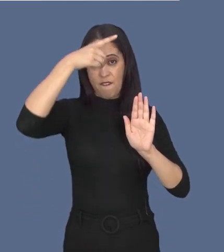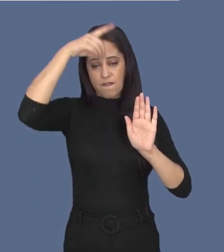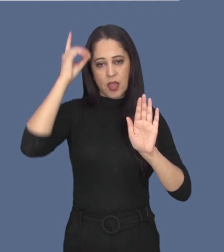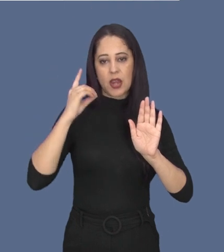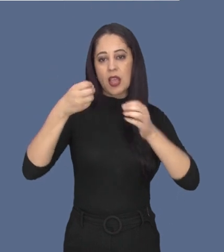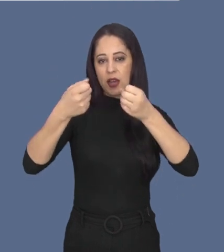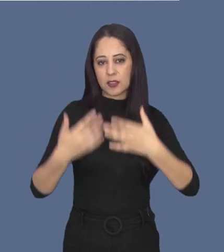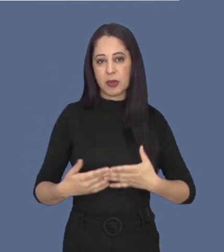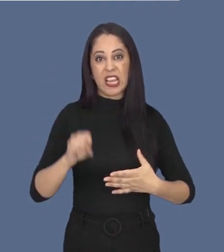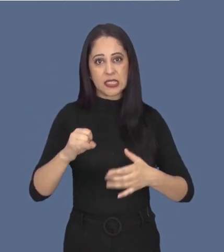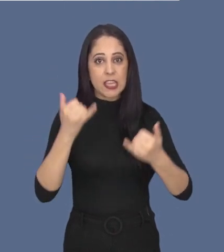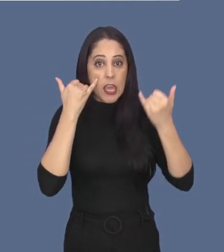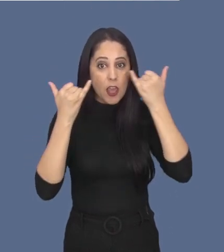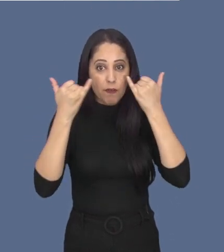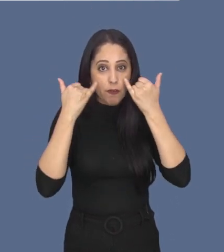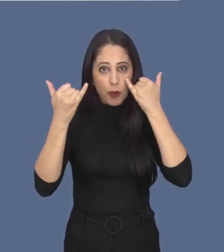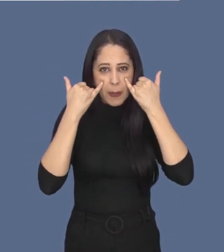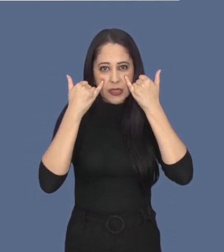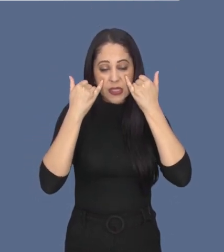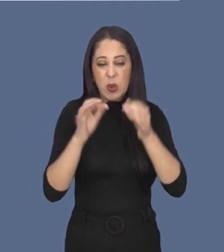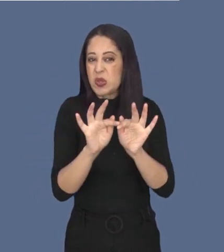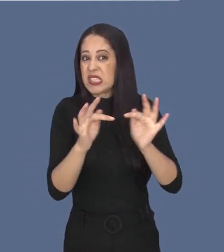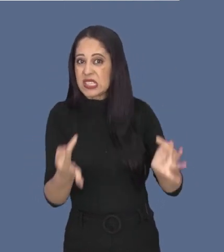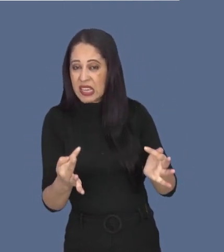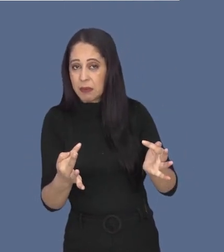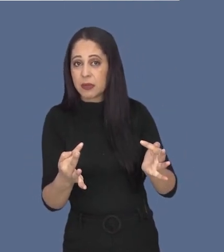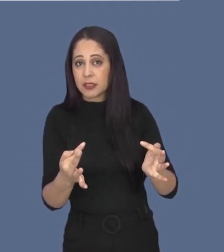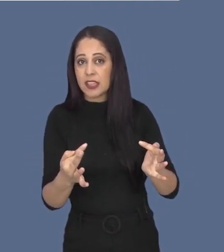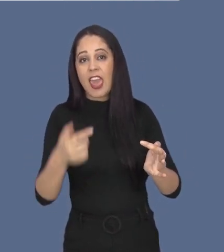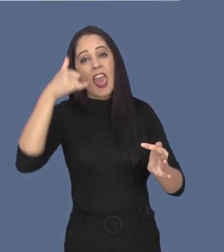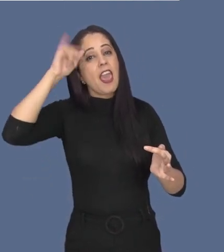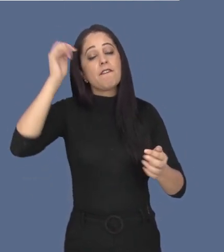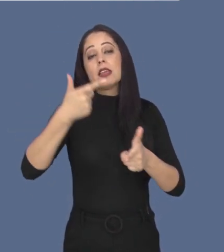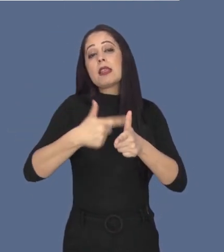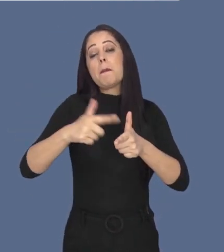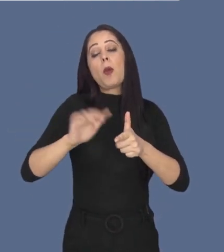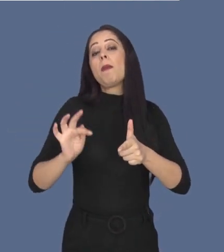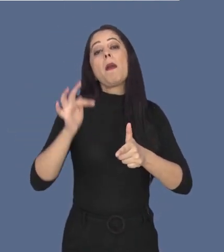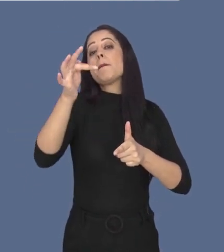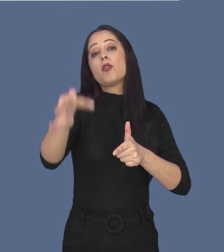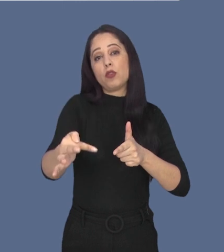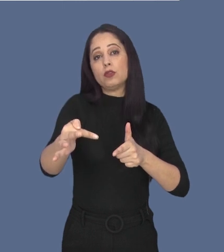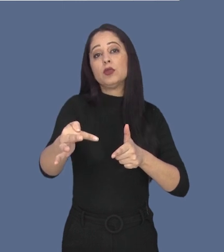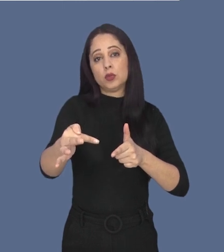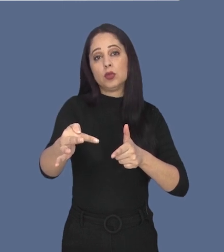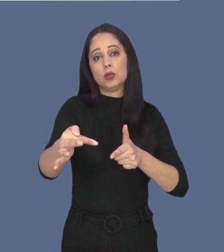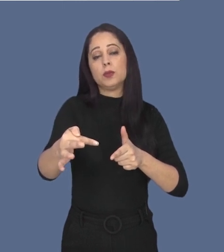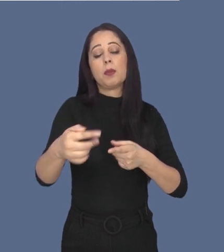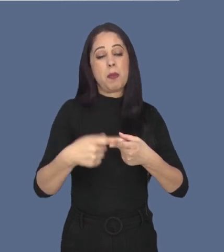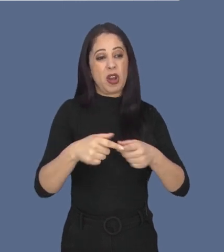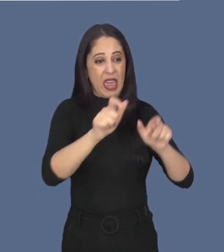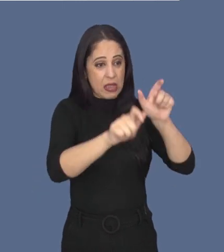acesso à informação de forma prática ajudaria a evitar futuros problemas, permitindo consultas à